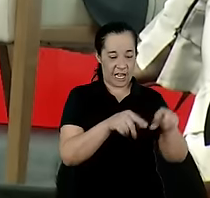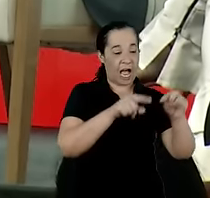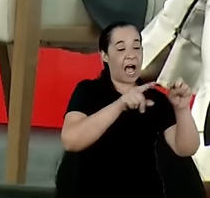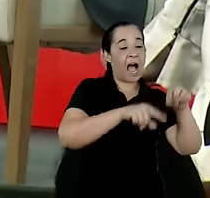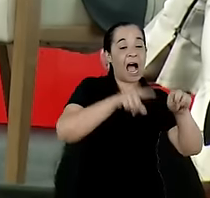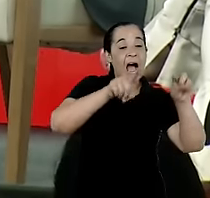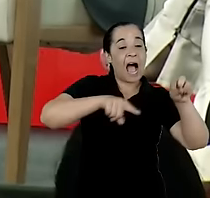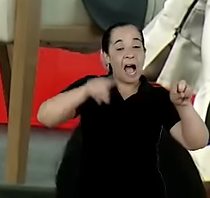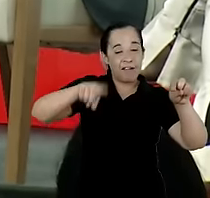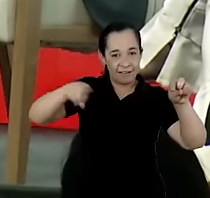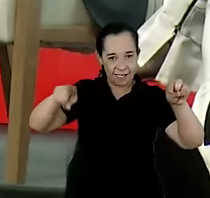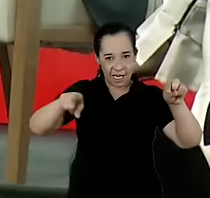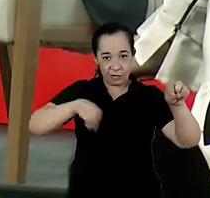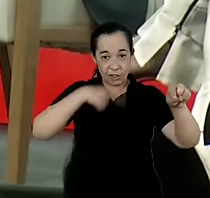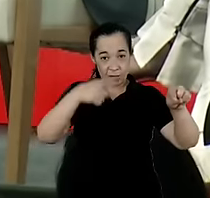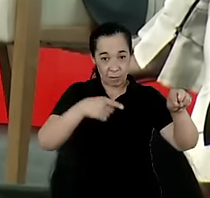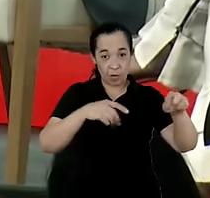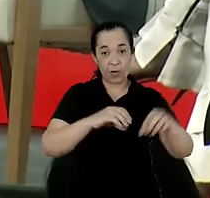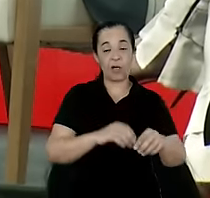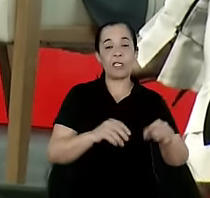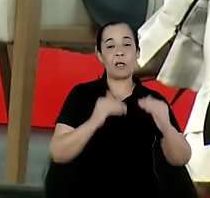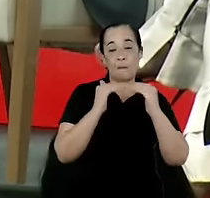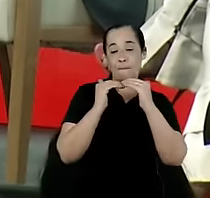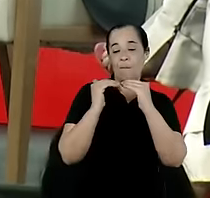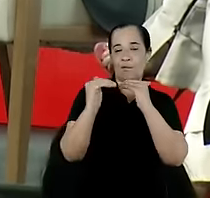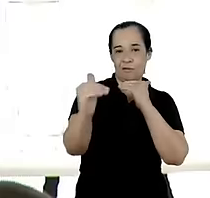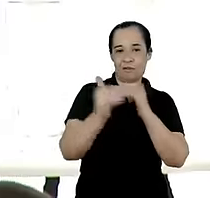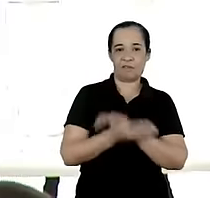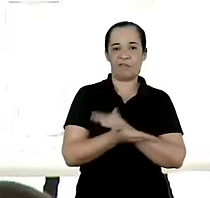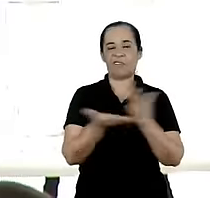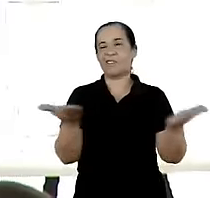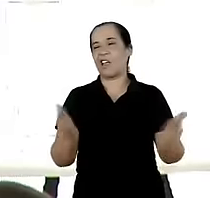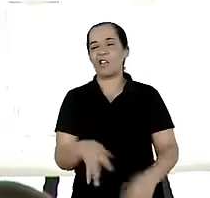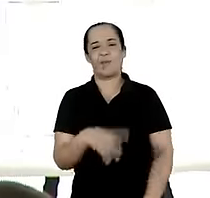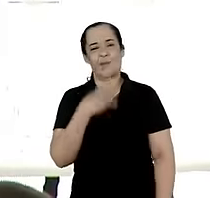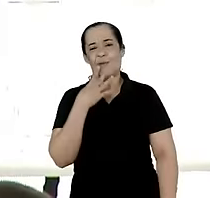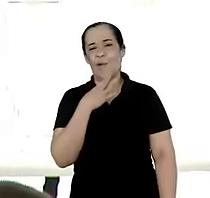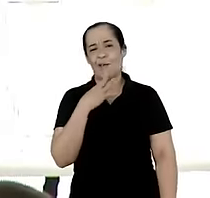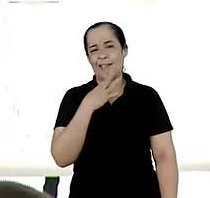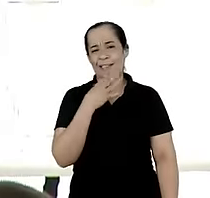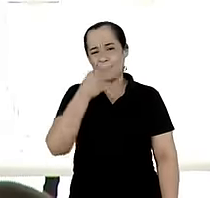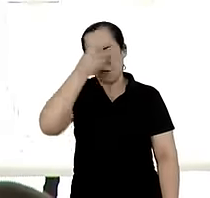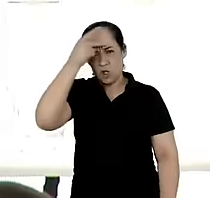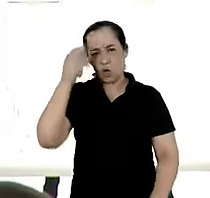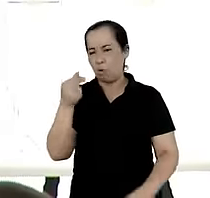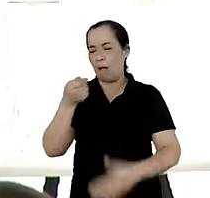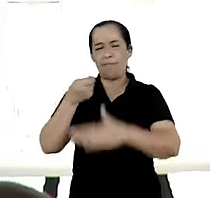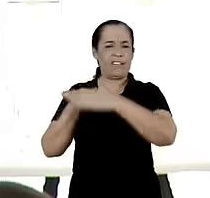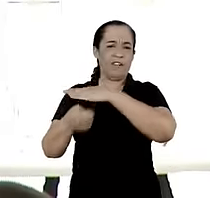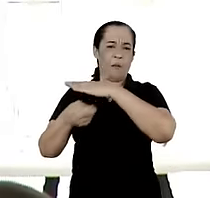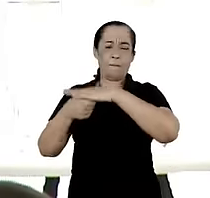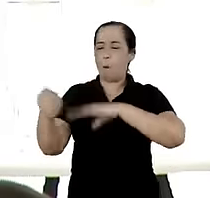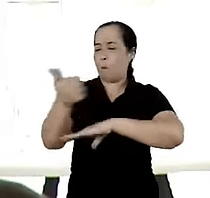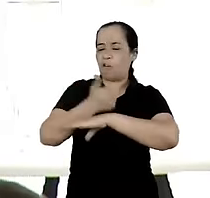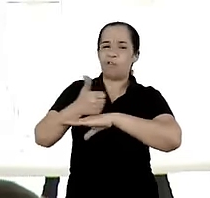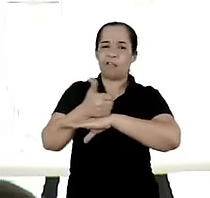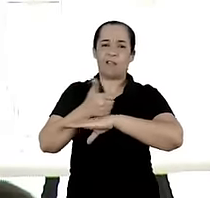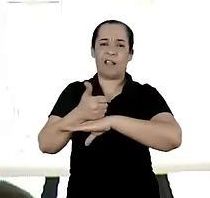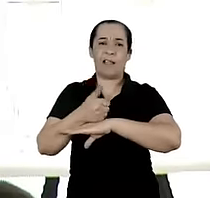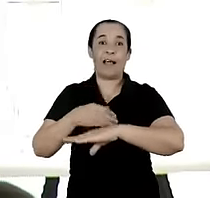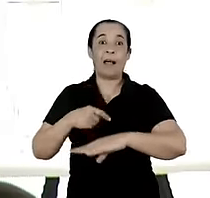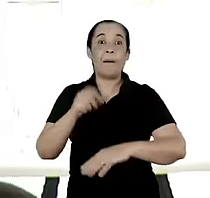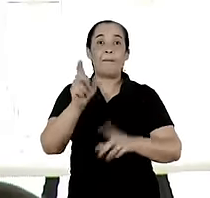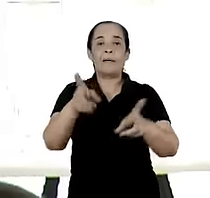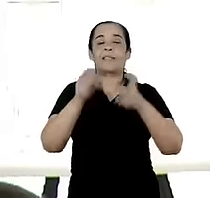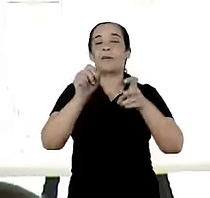coma com essa resposta Então olha só aqui acho que tá todo mundo cansado de ver mais o pessoal que tá investindo profissionalmente cansado de ver que a bolsa tá com um preço barato mas